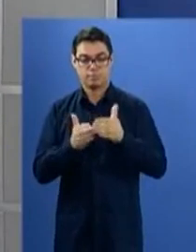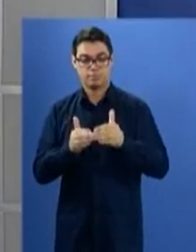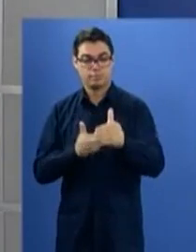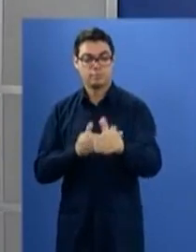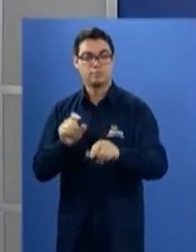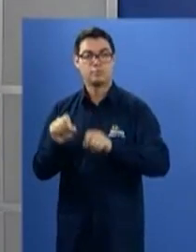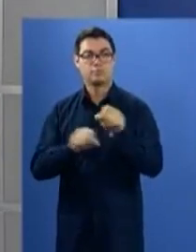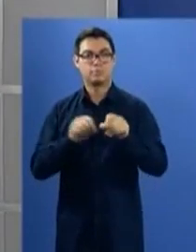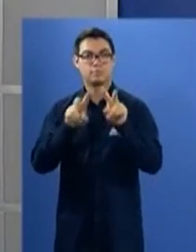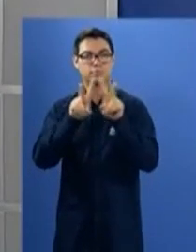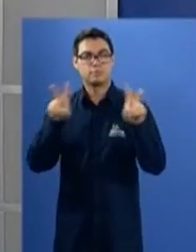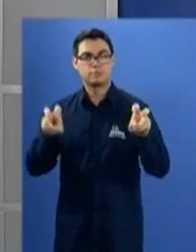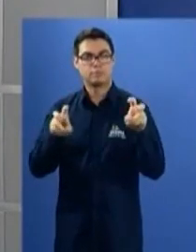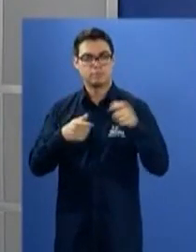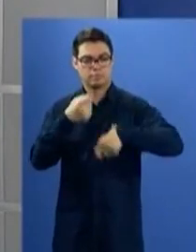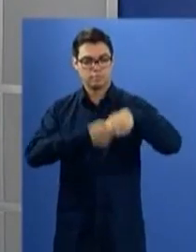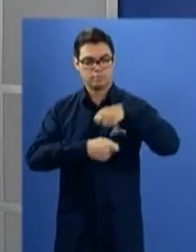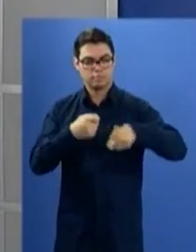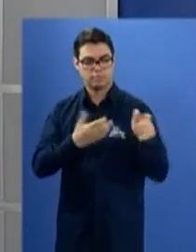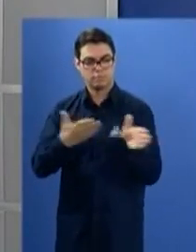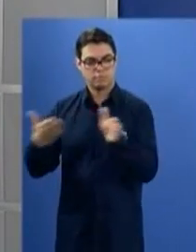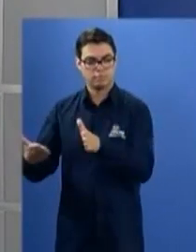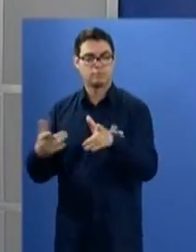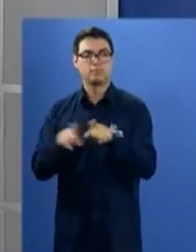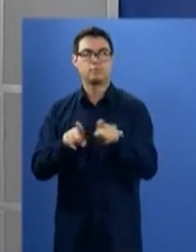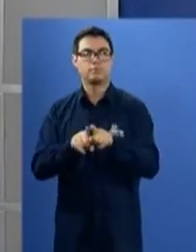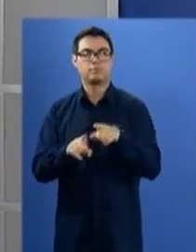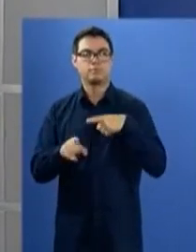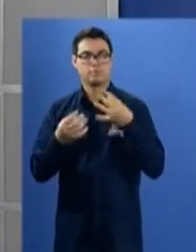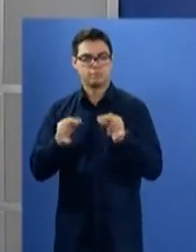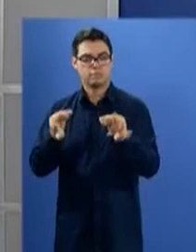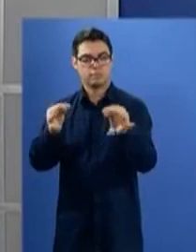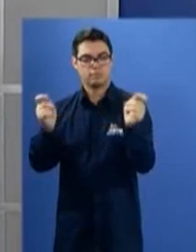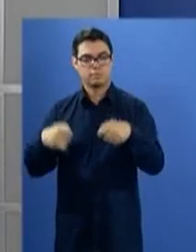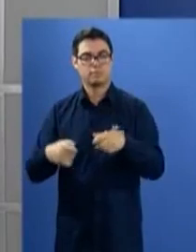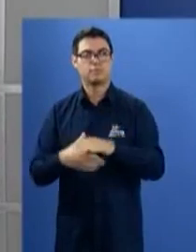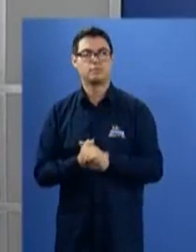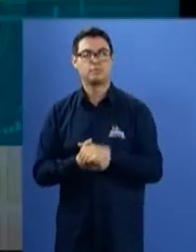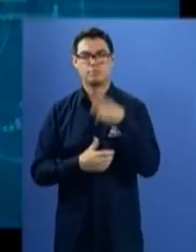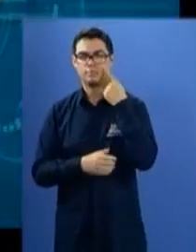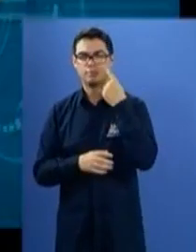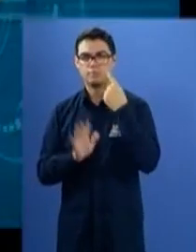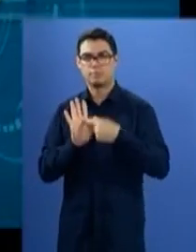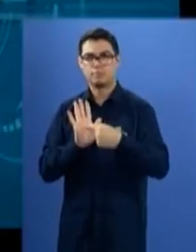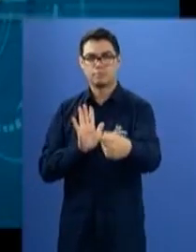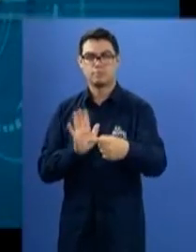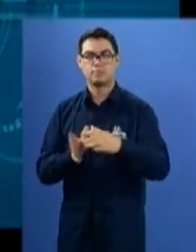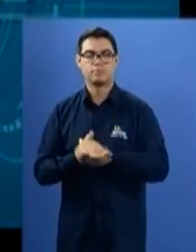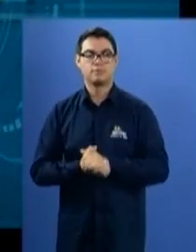nos temas de administração da produção e com assuntos mais técnicos. Me acompanhe na tela.